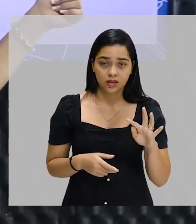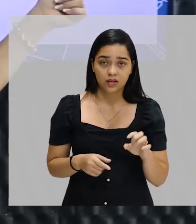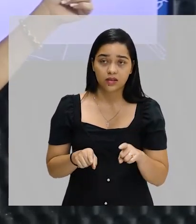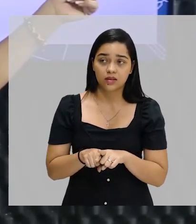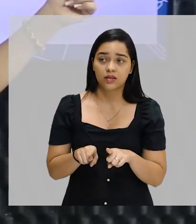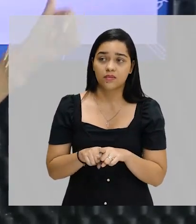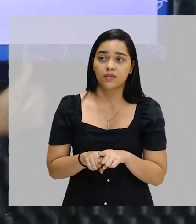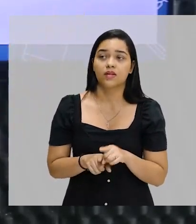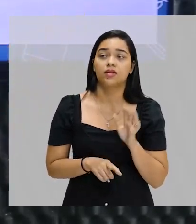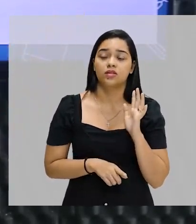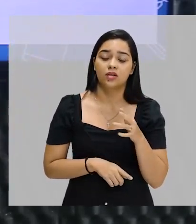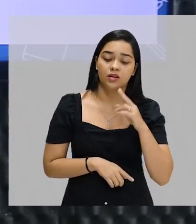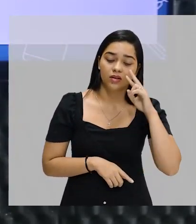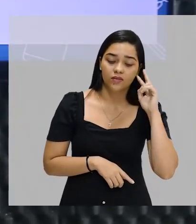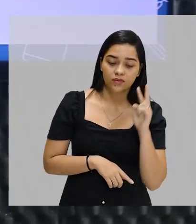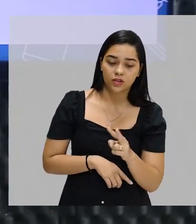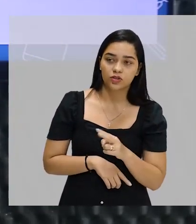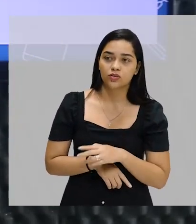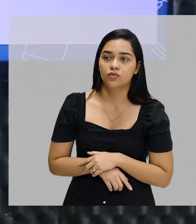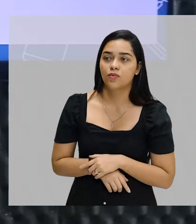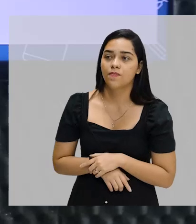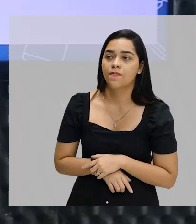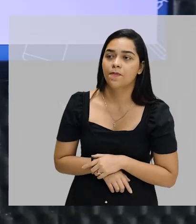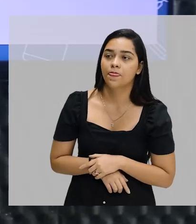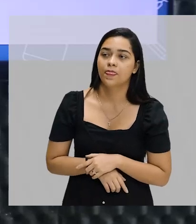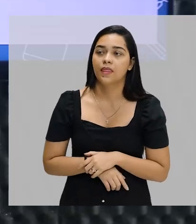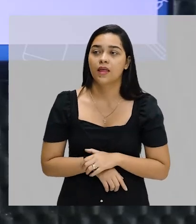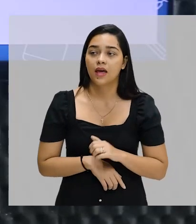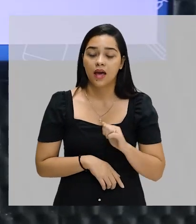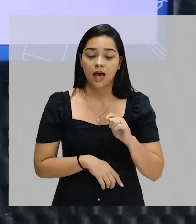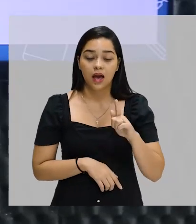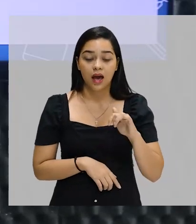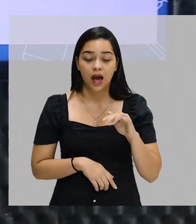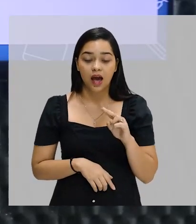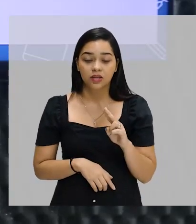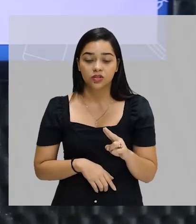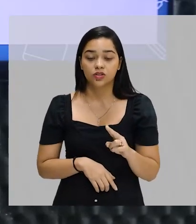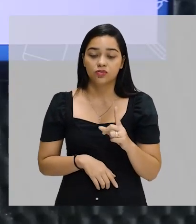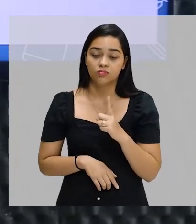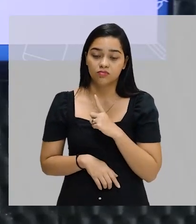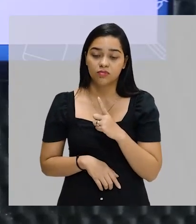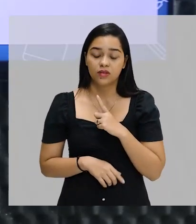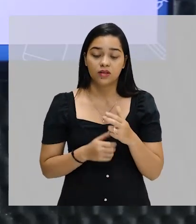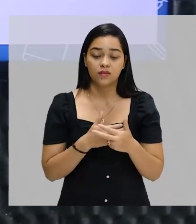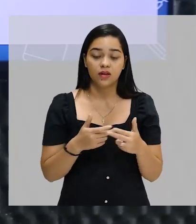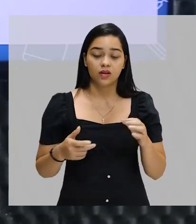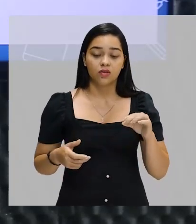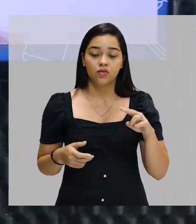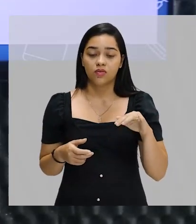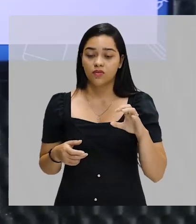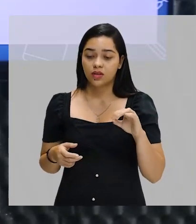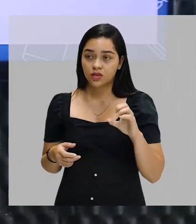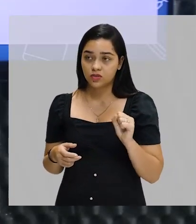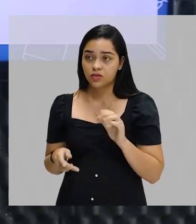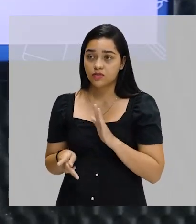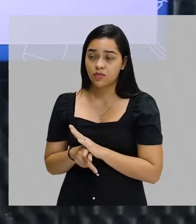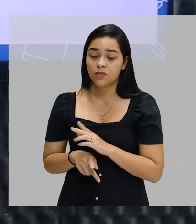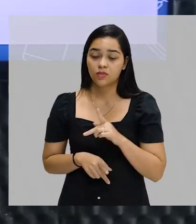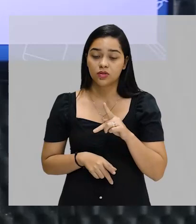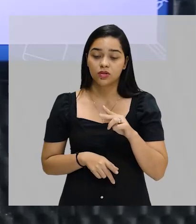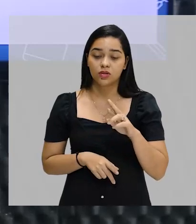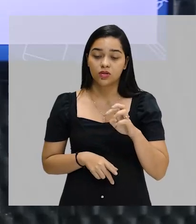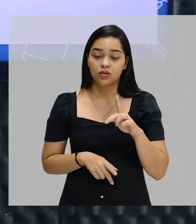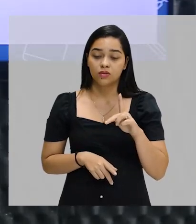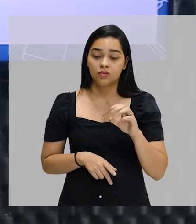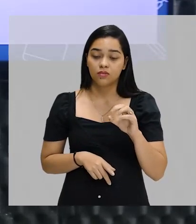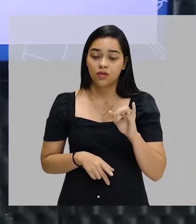falar em segundo aqui, ó, visto. Então, aqui. Agiu segundo suas convicções. Tem sentido aqui de preposição, tá